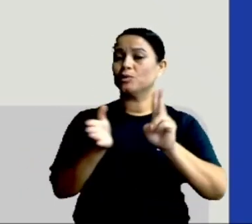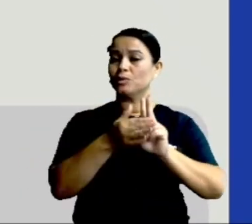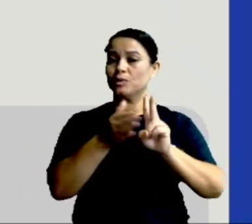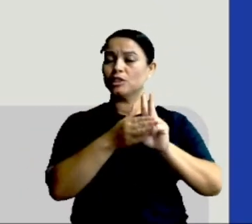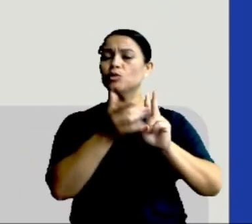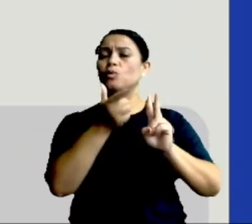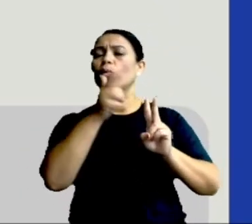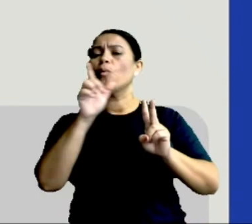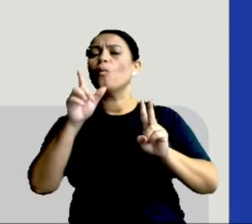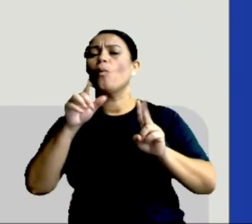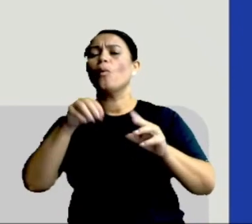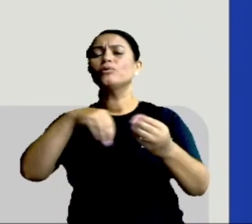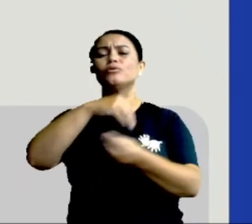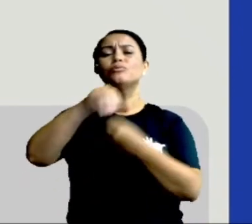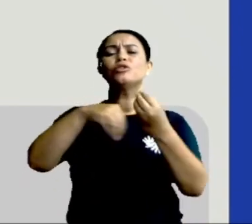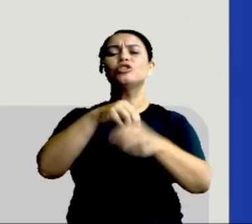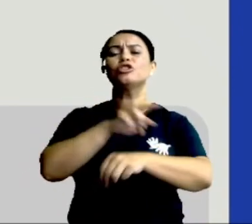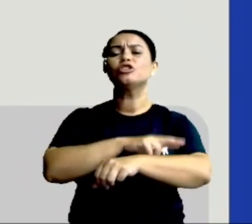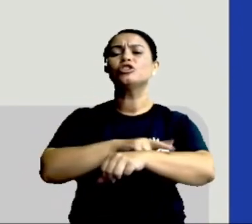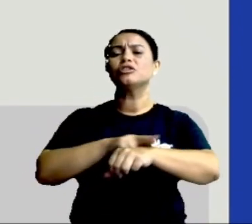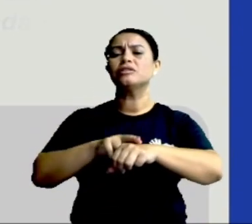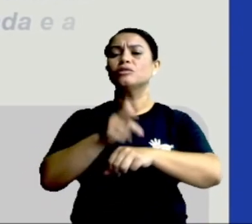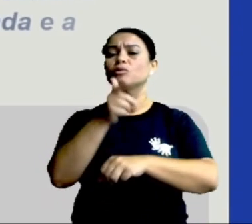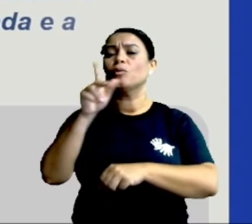na região norte do país.